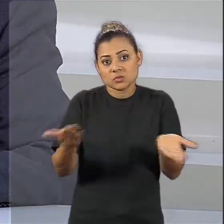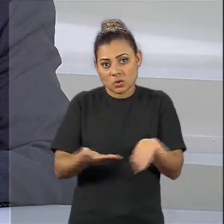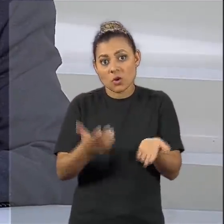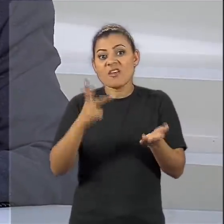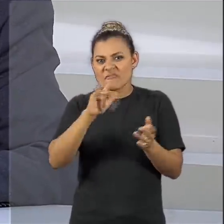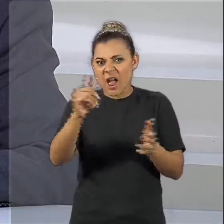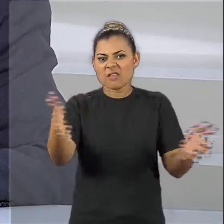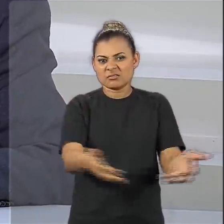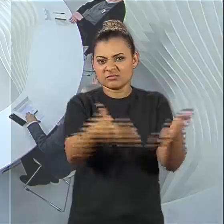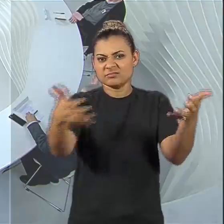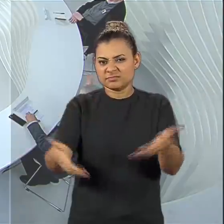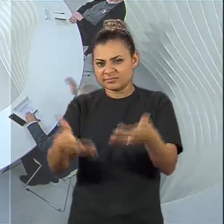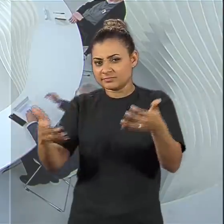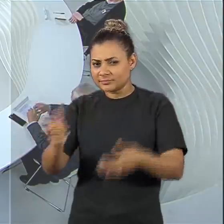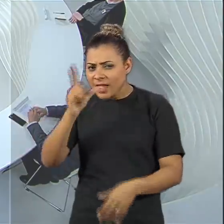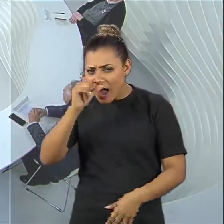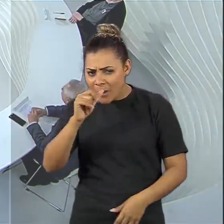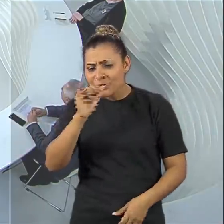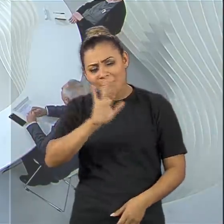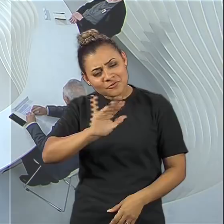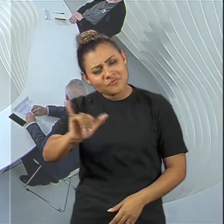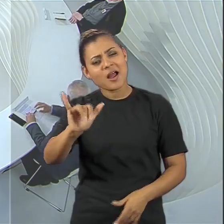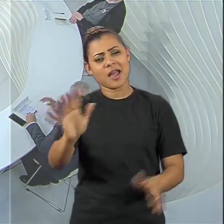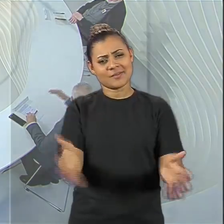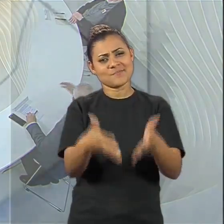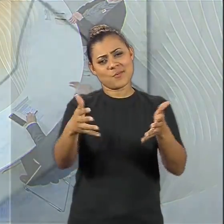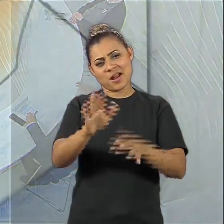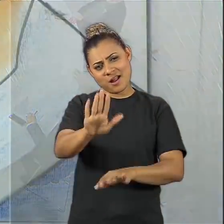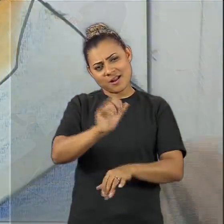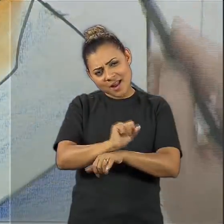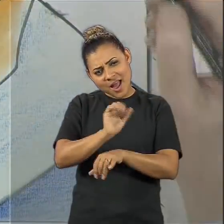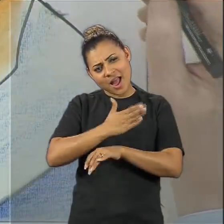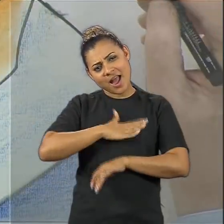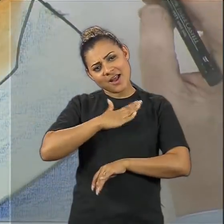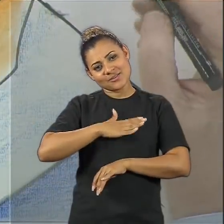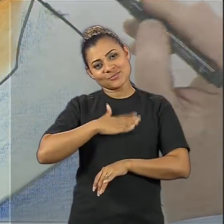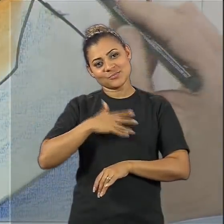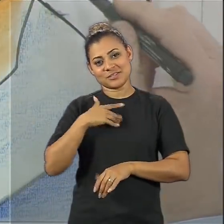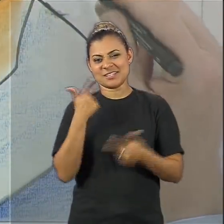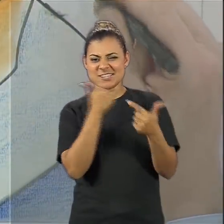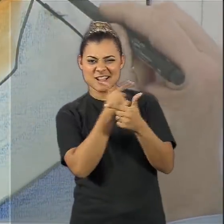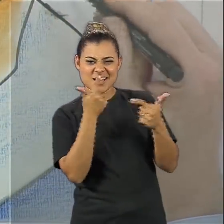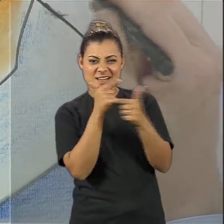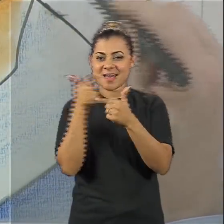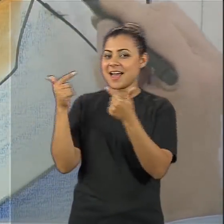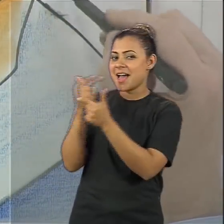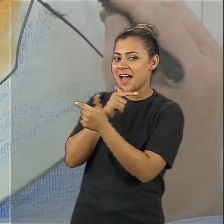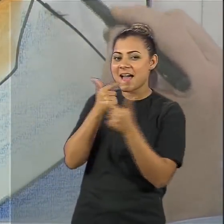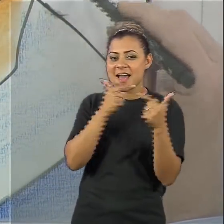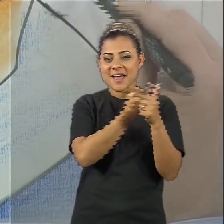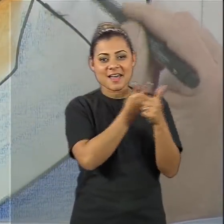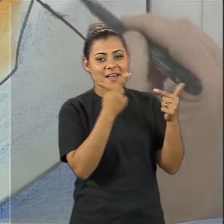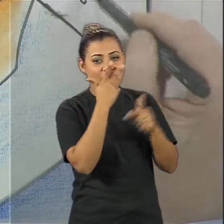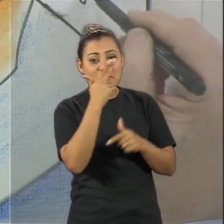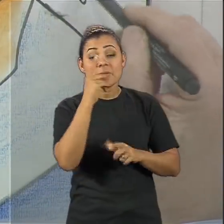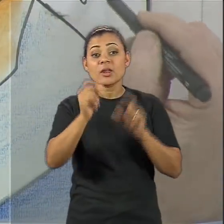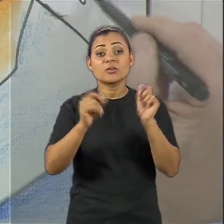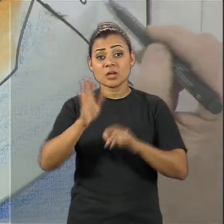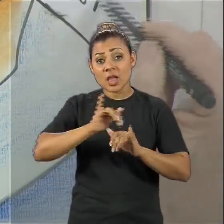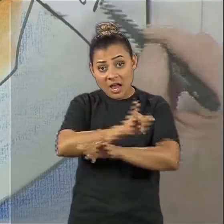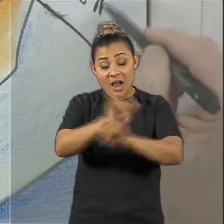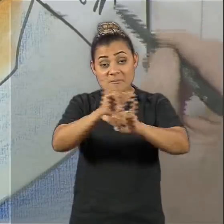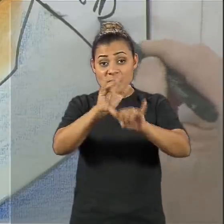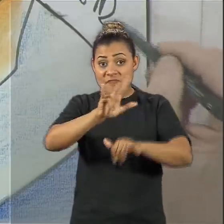Até o Alckmin vai acabar empolgando um pouquinho. Você é um otimista. Um otimista empedernido. Mas a campanha tem que